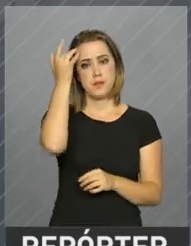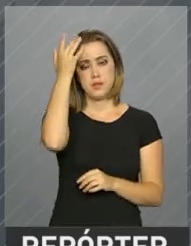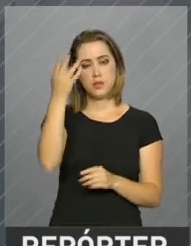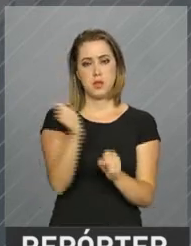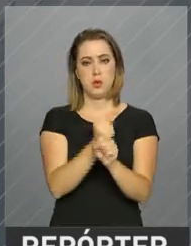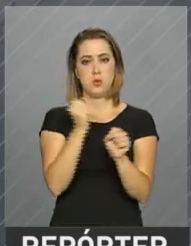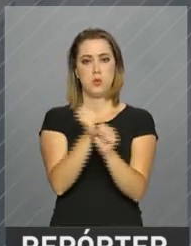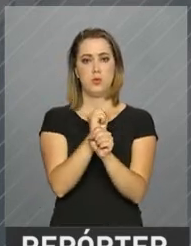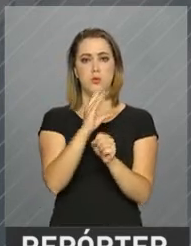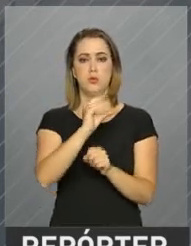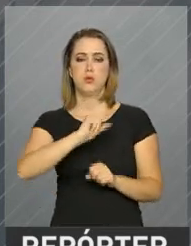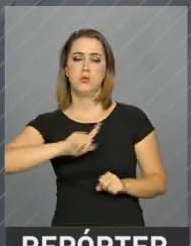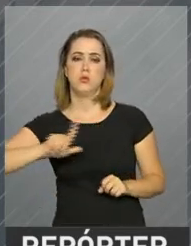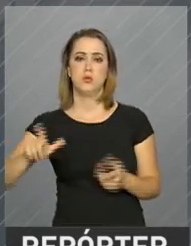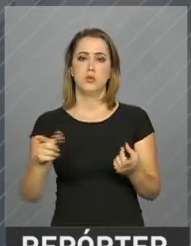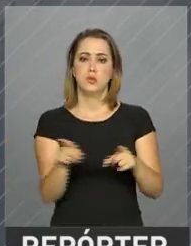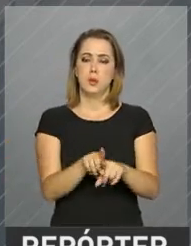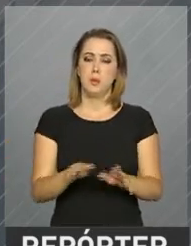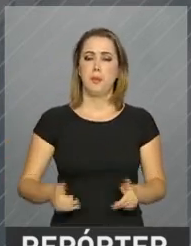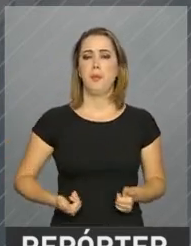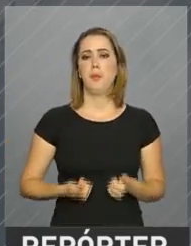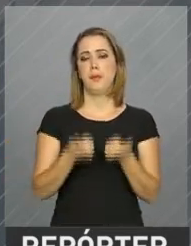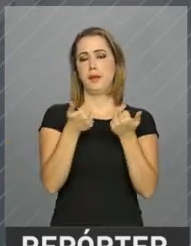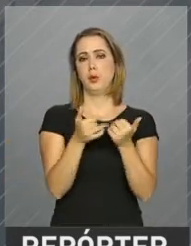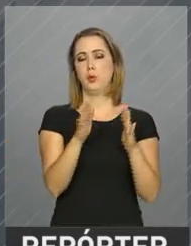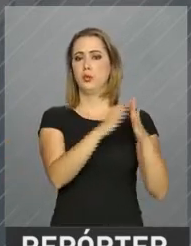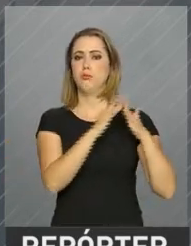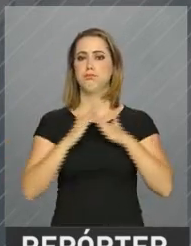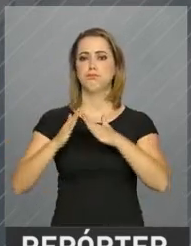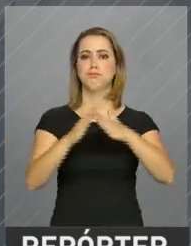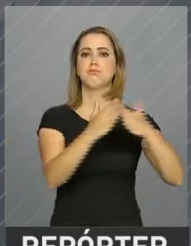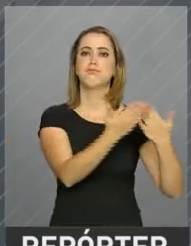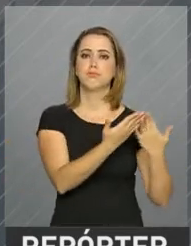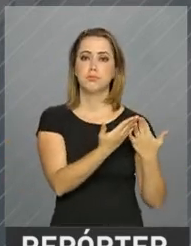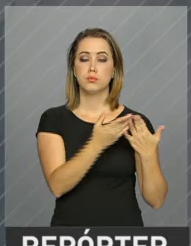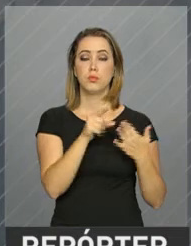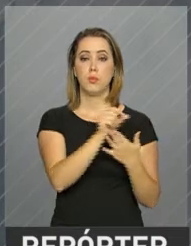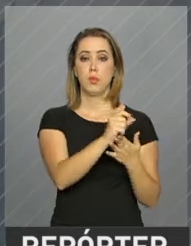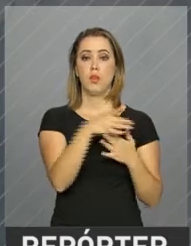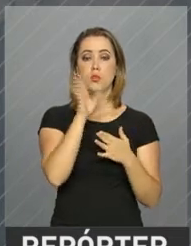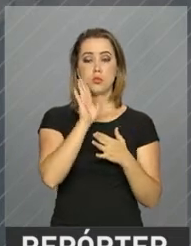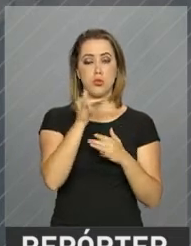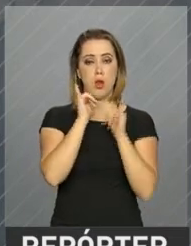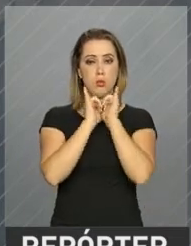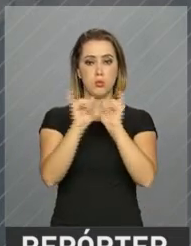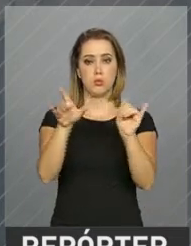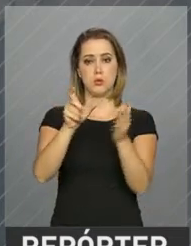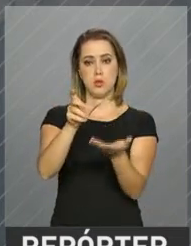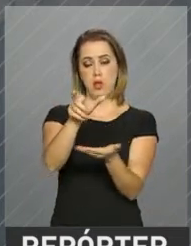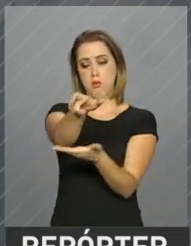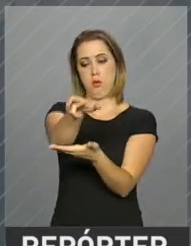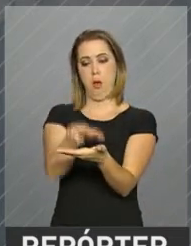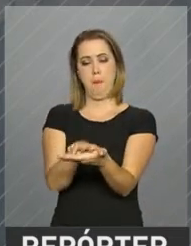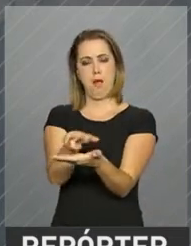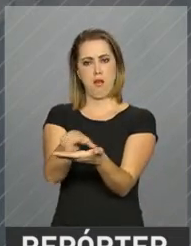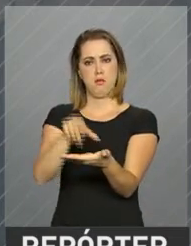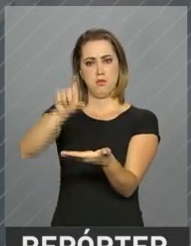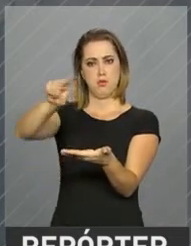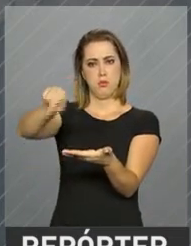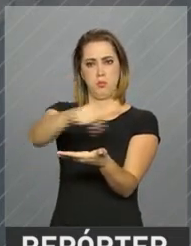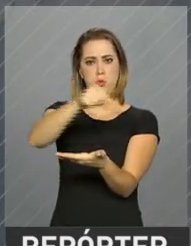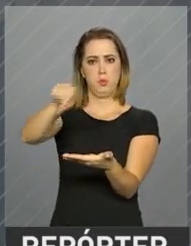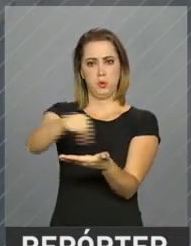civil aquecendo o mercado imobiliário além disso como já foi anunciado as máquinas de cartão deverão aceitar qualquer bandeira